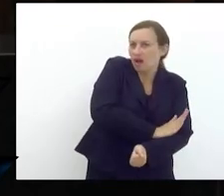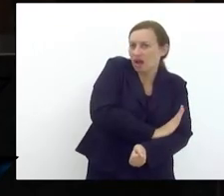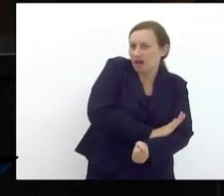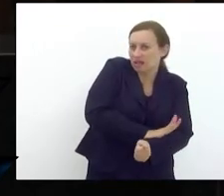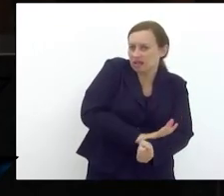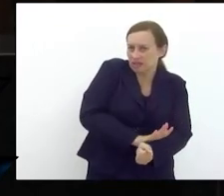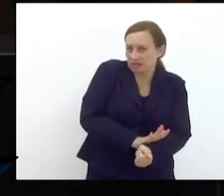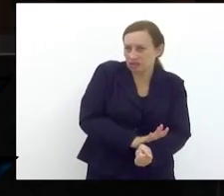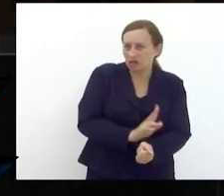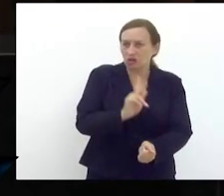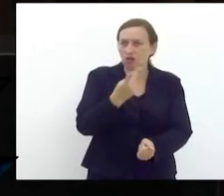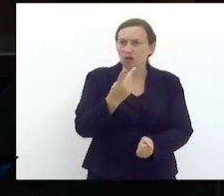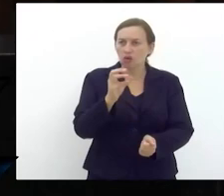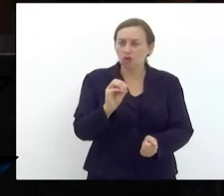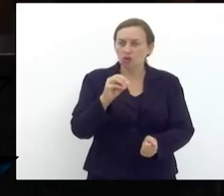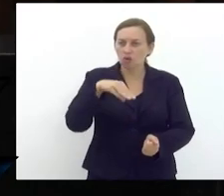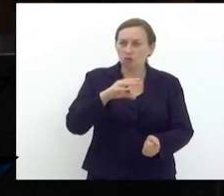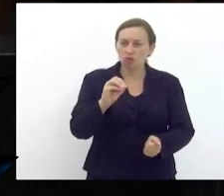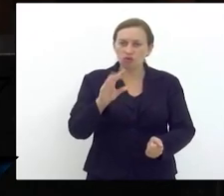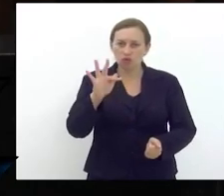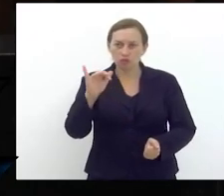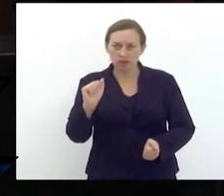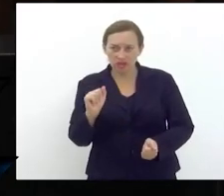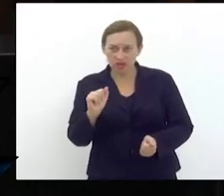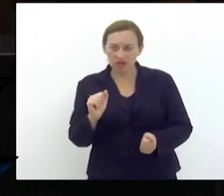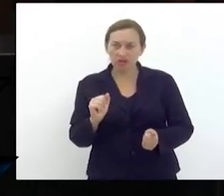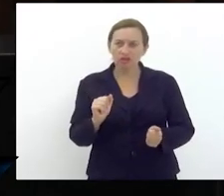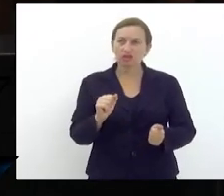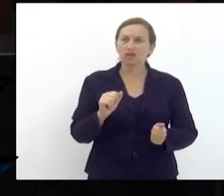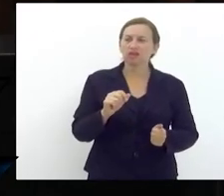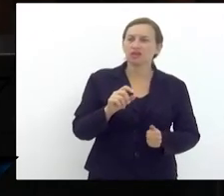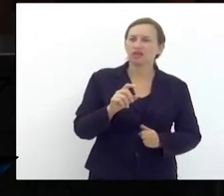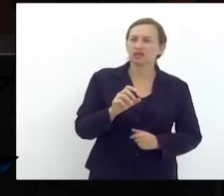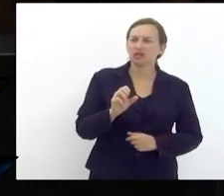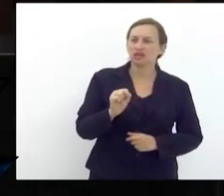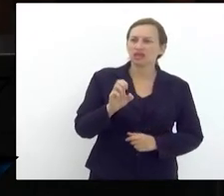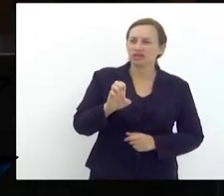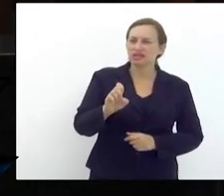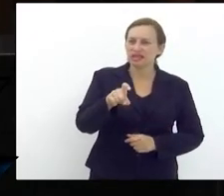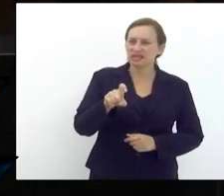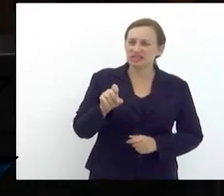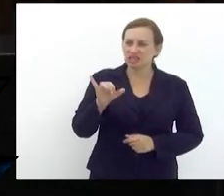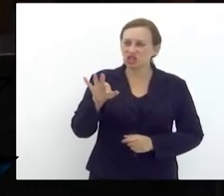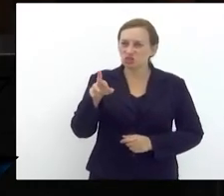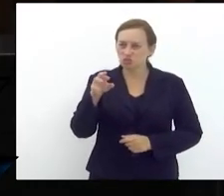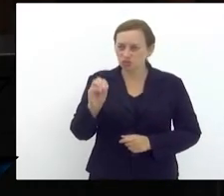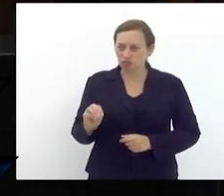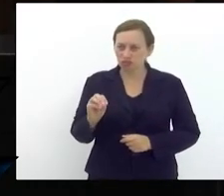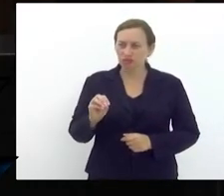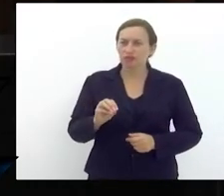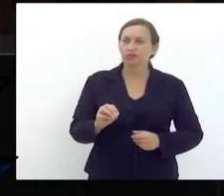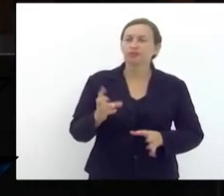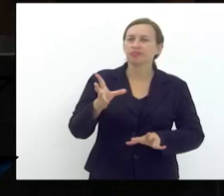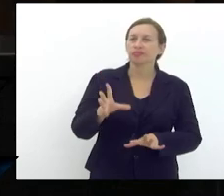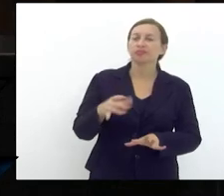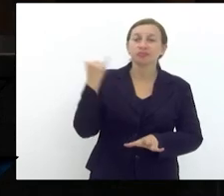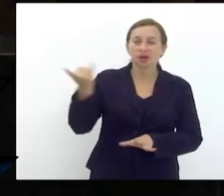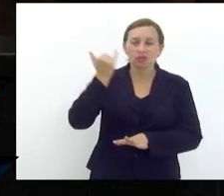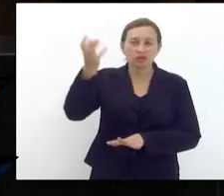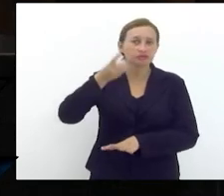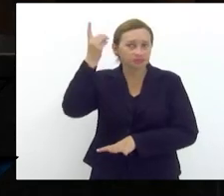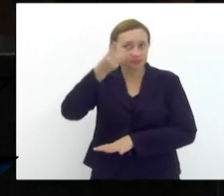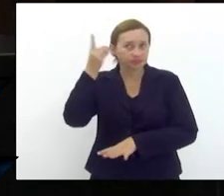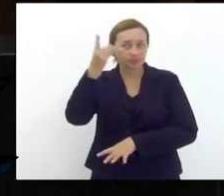a homofobia lgbtfobios e sexismo essa é uma medida importante deputada Marta Rocha